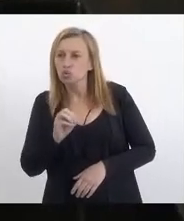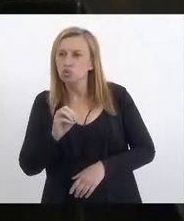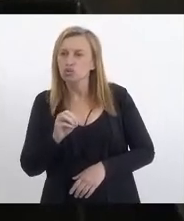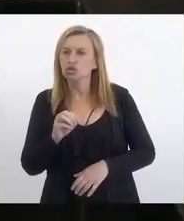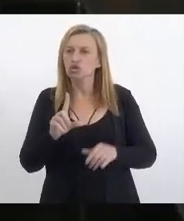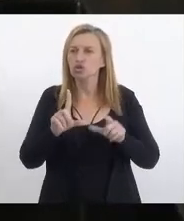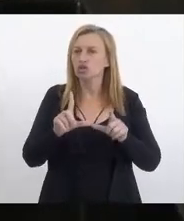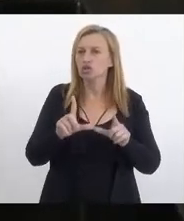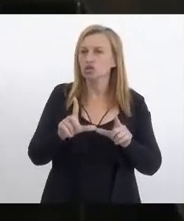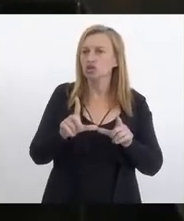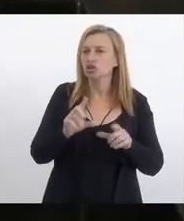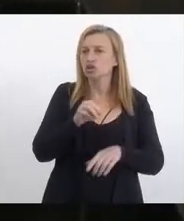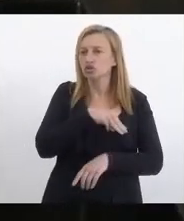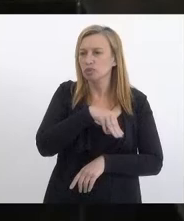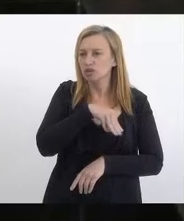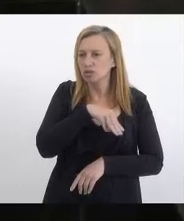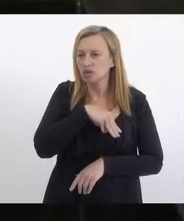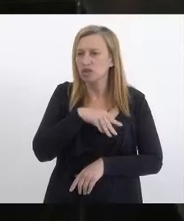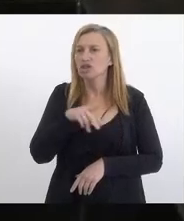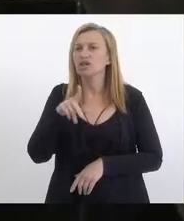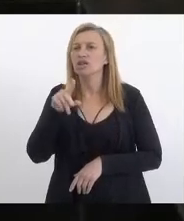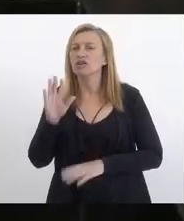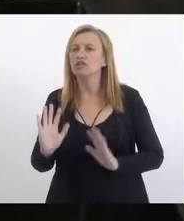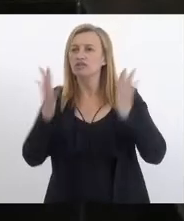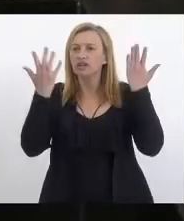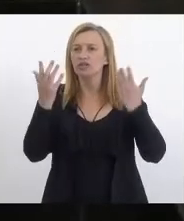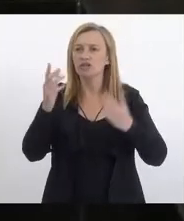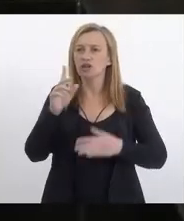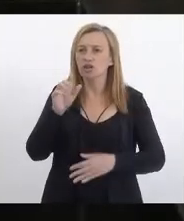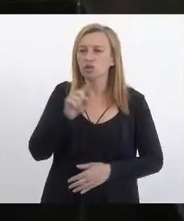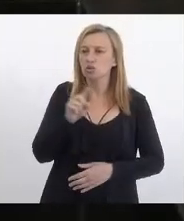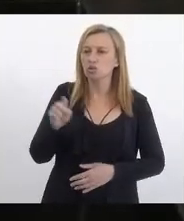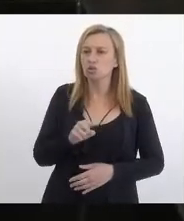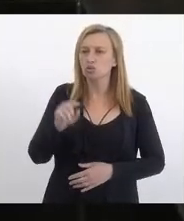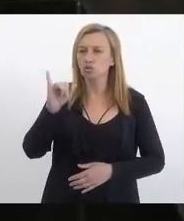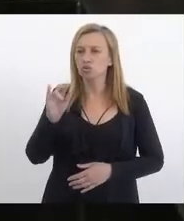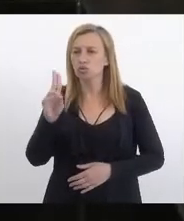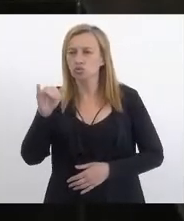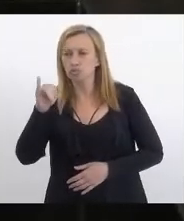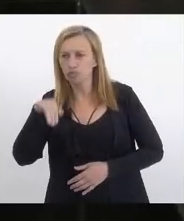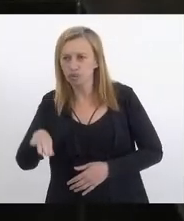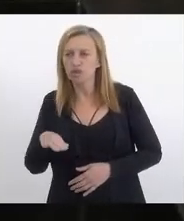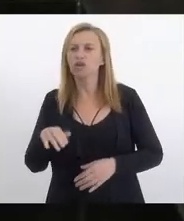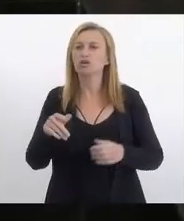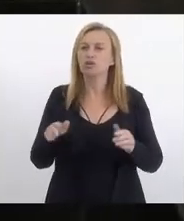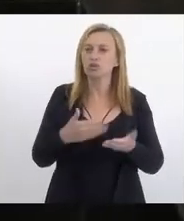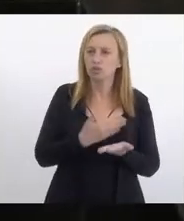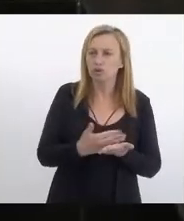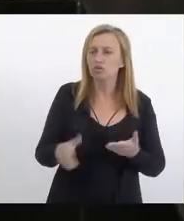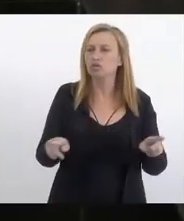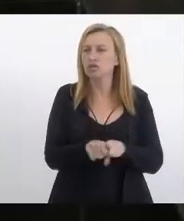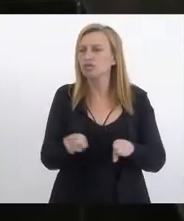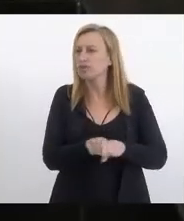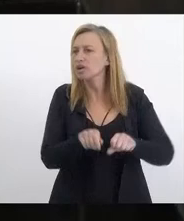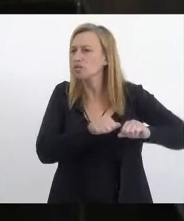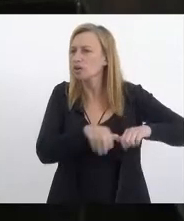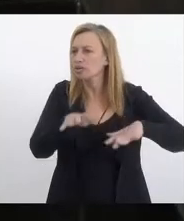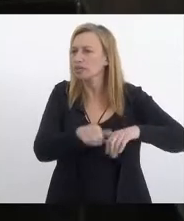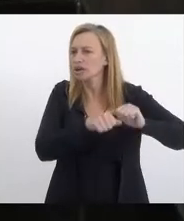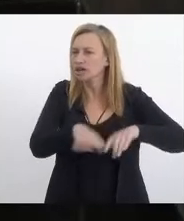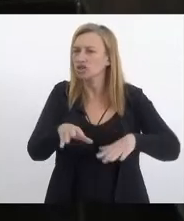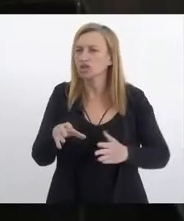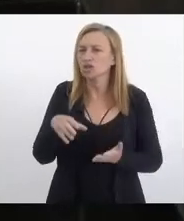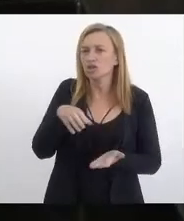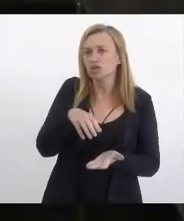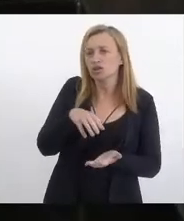o Viva Zumbi Niterói, 13ª edição, grande evento, que começou com uma marcha também, partindo ali do centro de Niterói